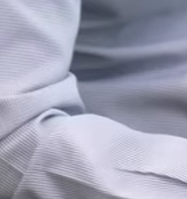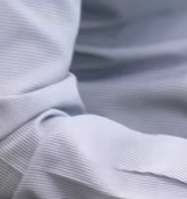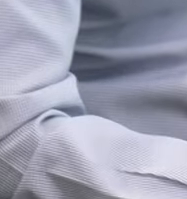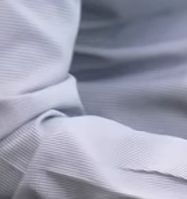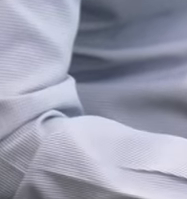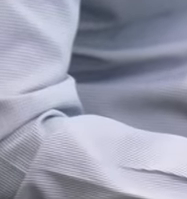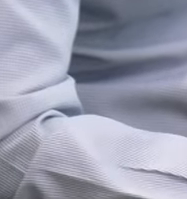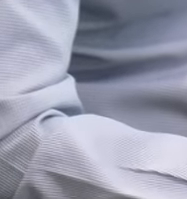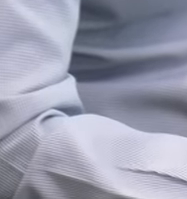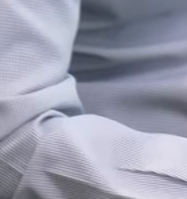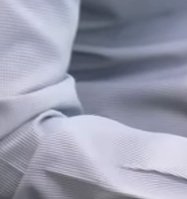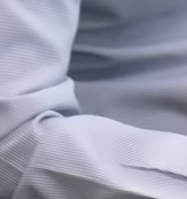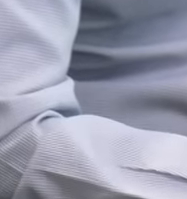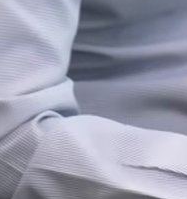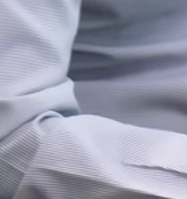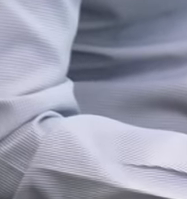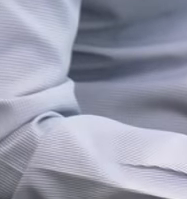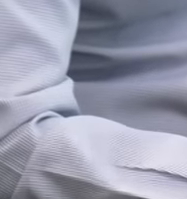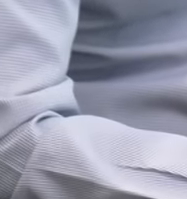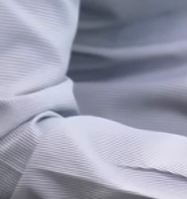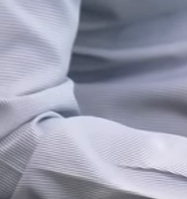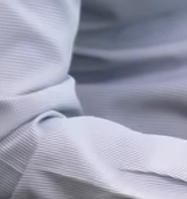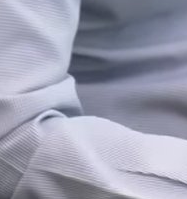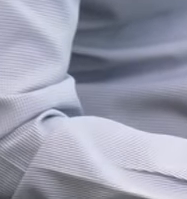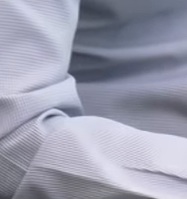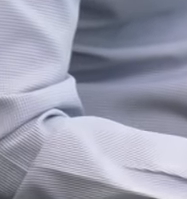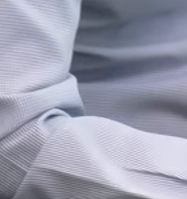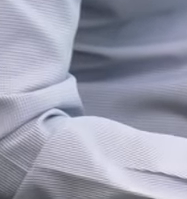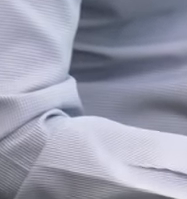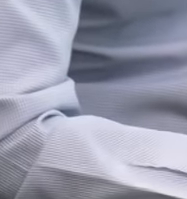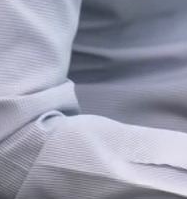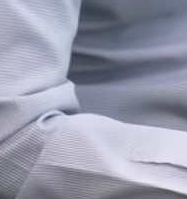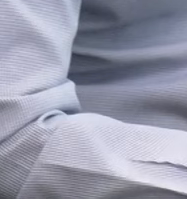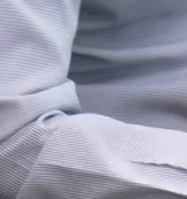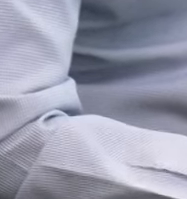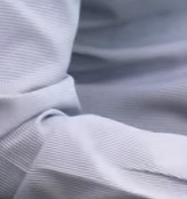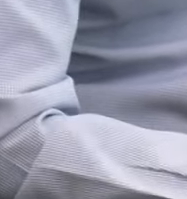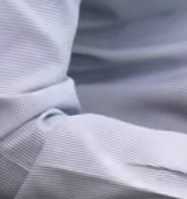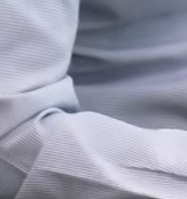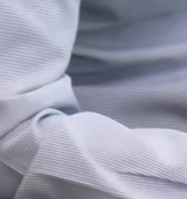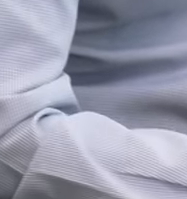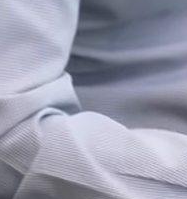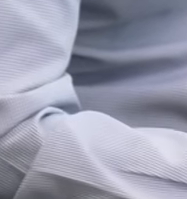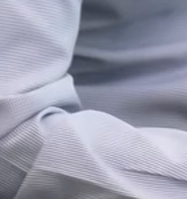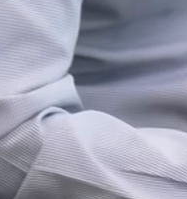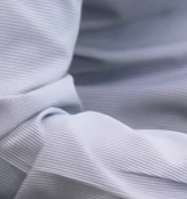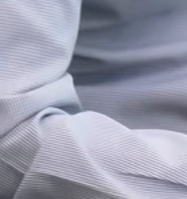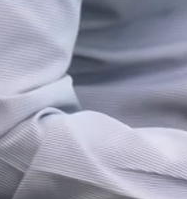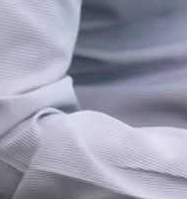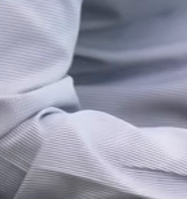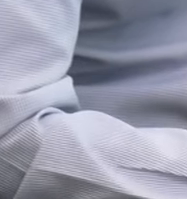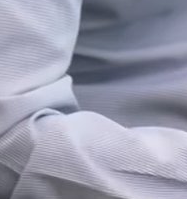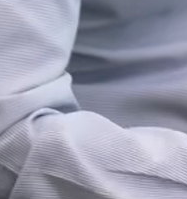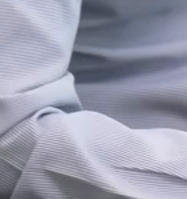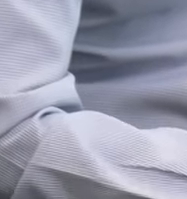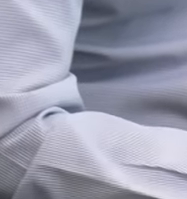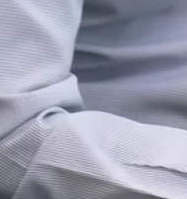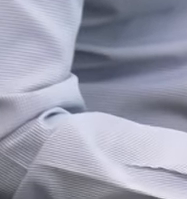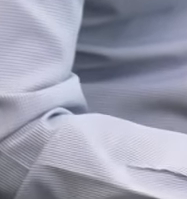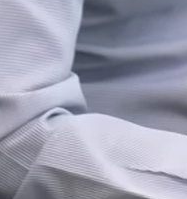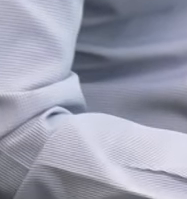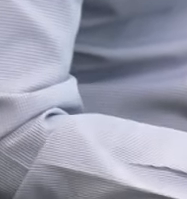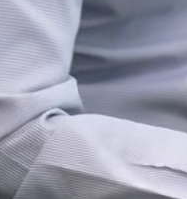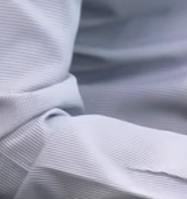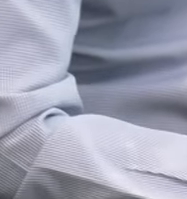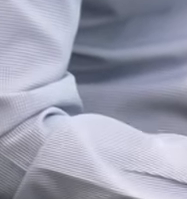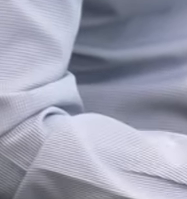com restrições de operativas, onde a gente tem, a concessionária tem realmente, às vezes, dificuldade